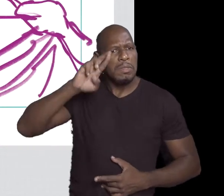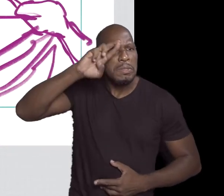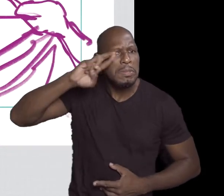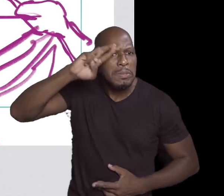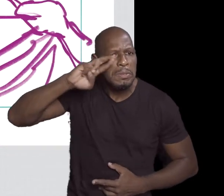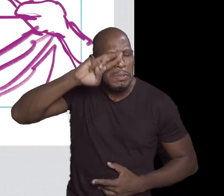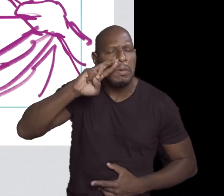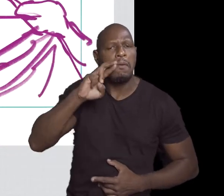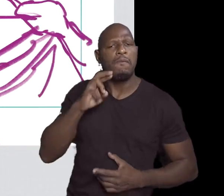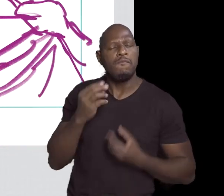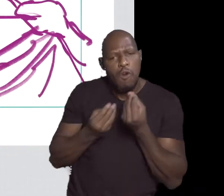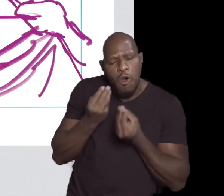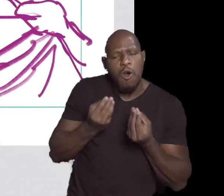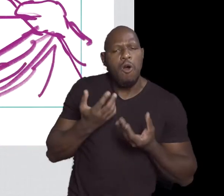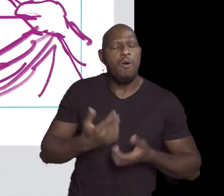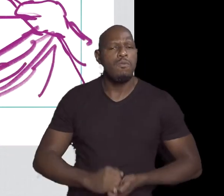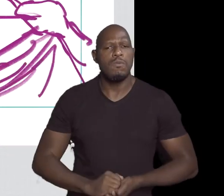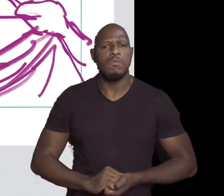e